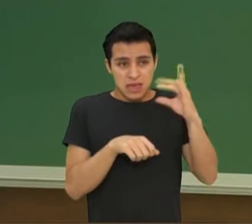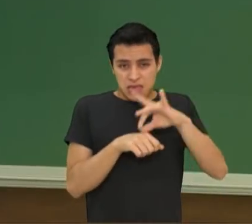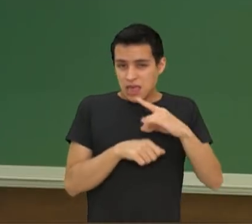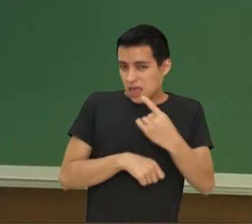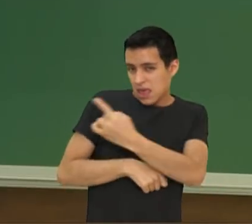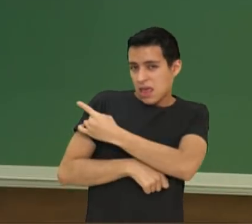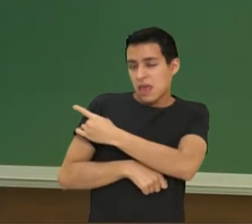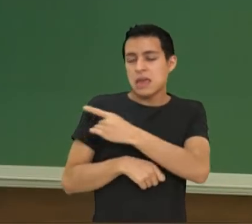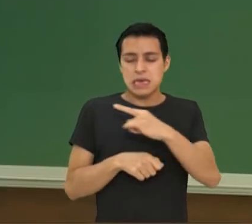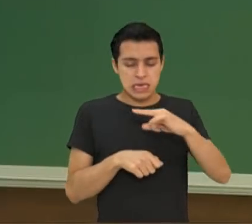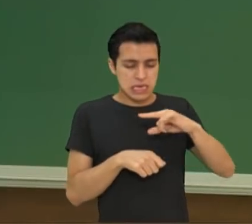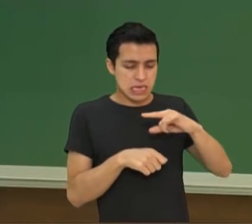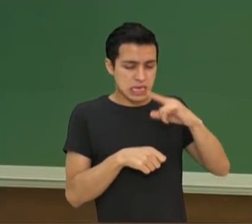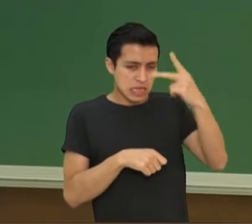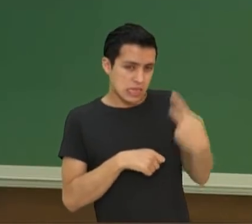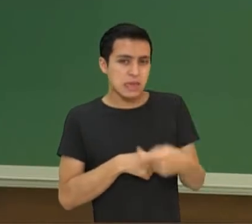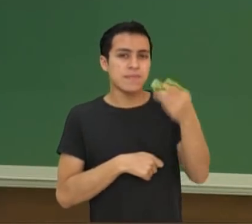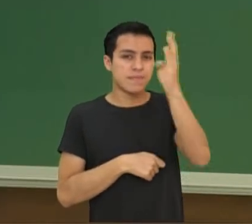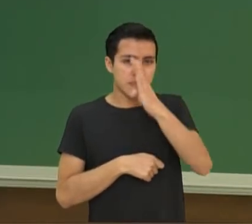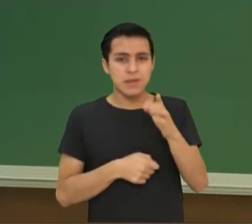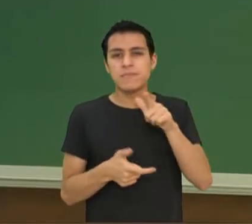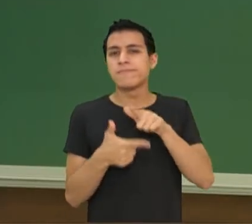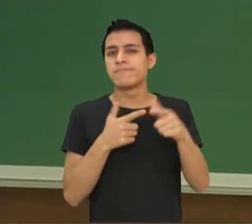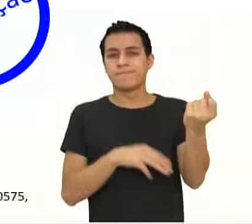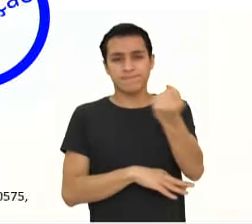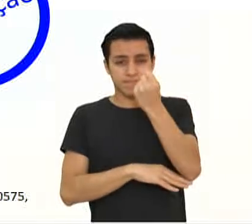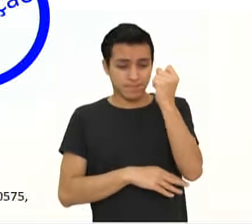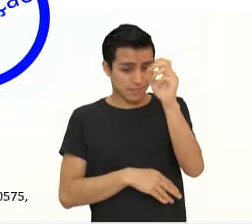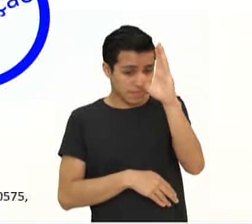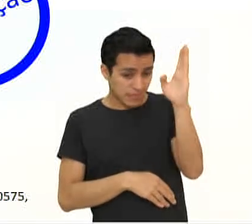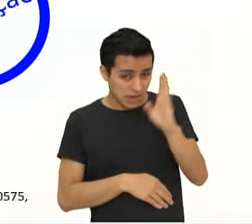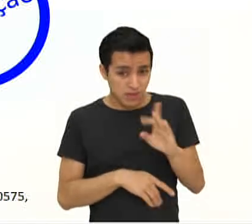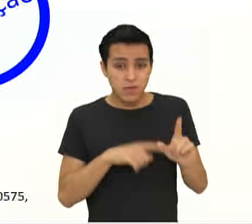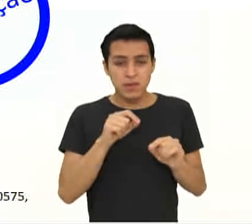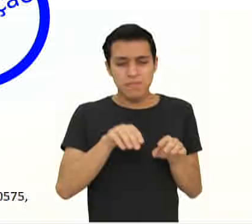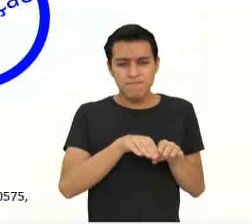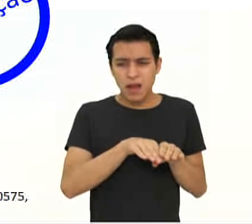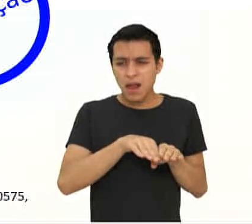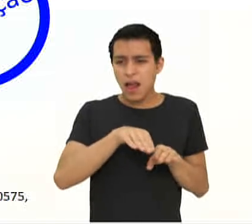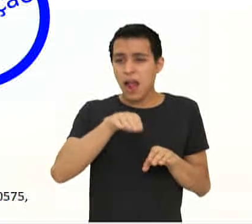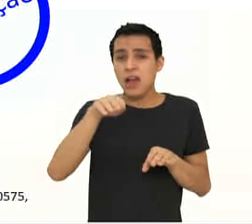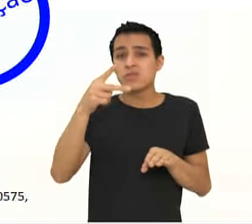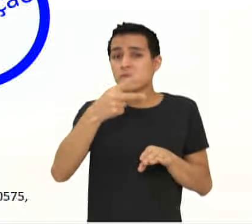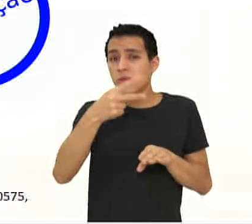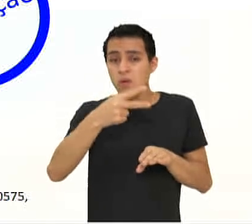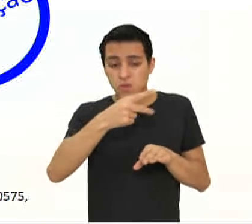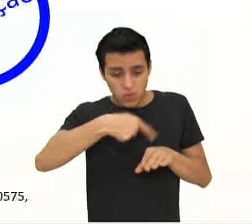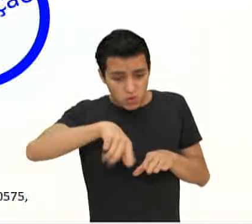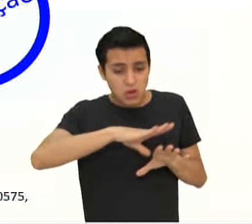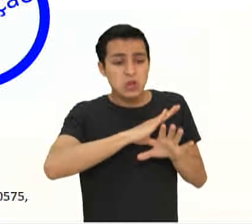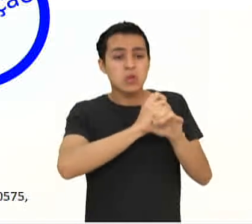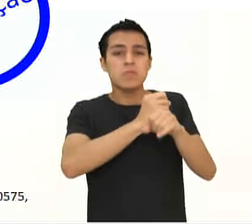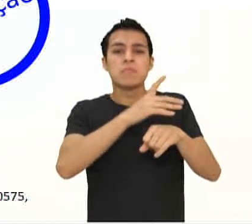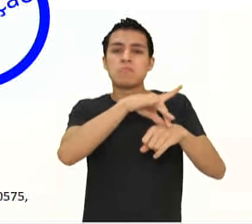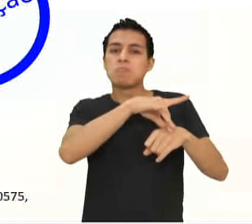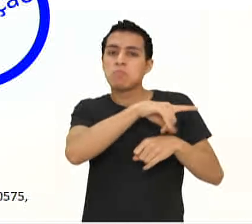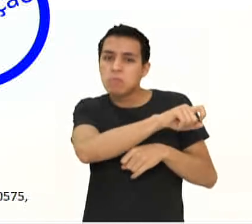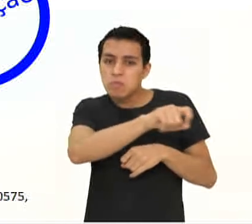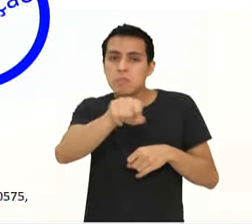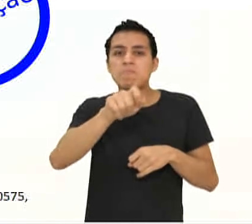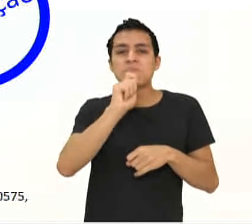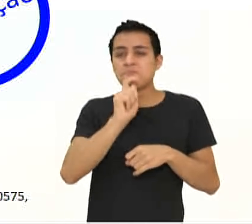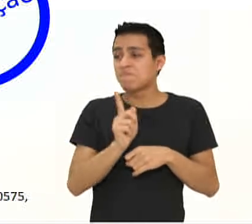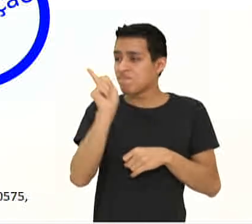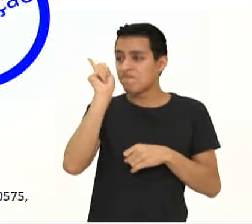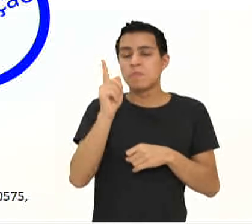hanseníase, no Brasil, ela é um problema sério. O Brasil é o segundo país no mundo em casos de hanseníase